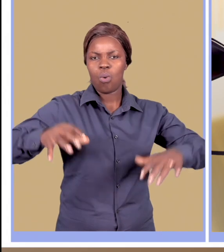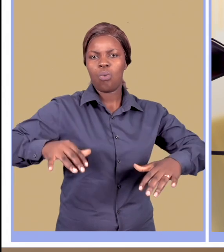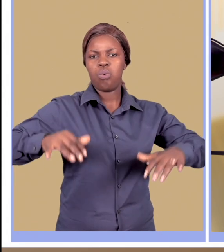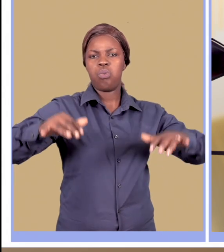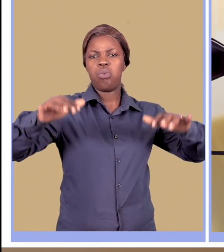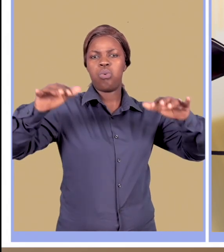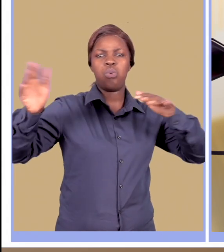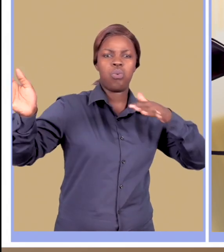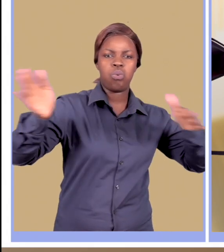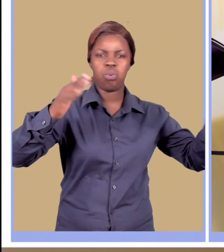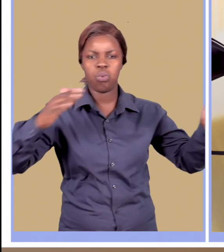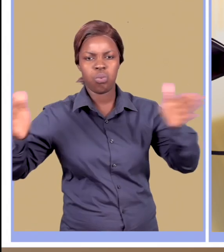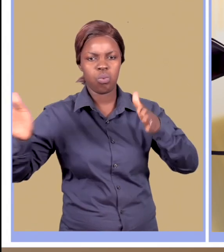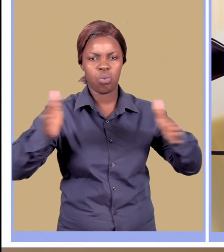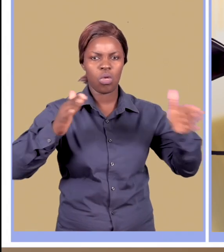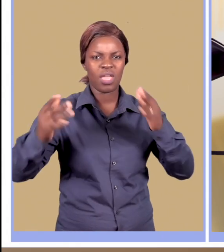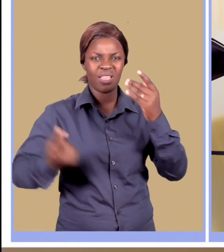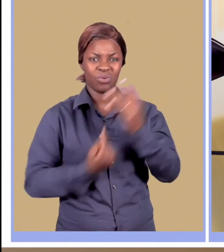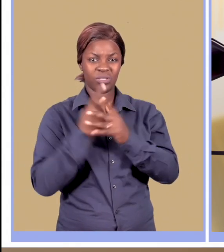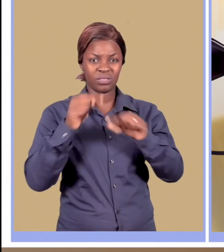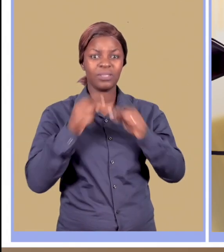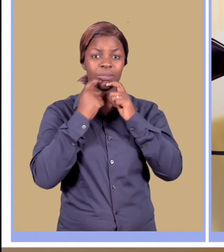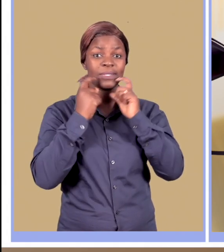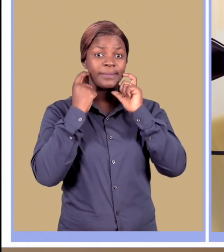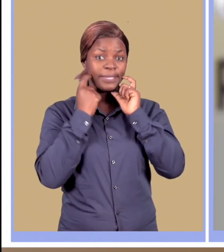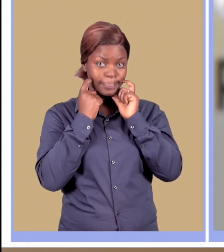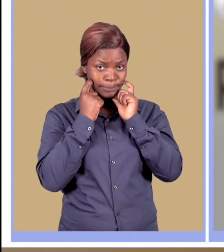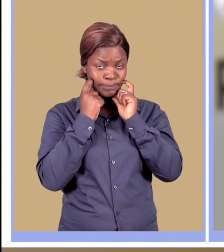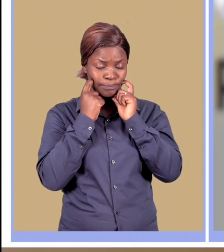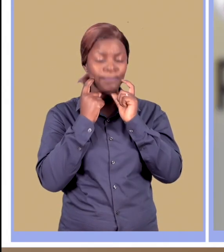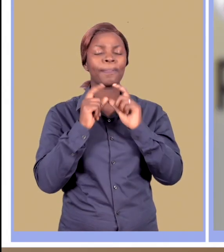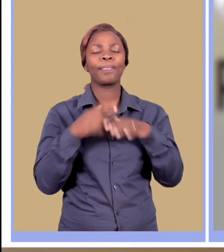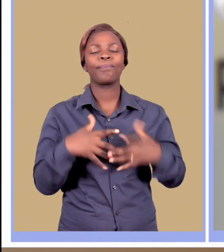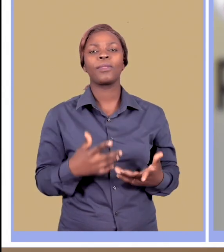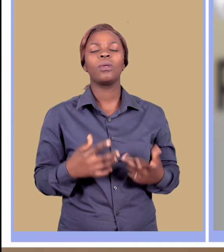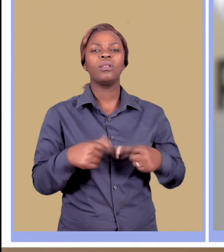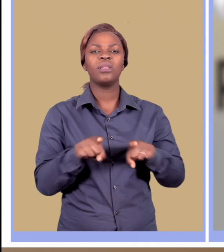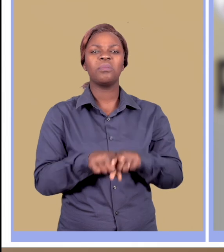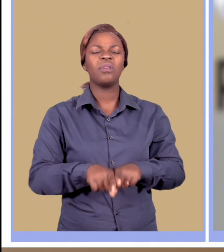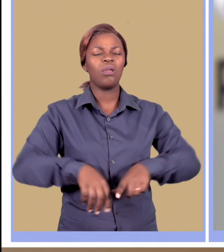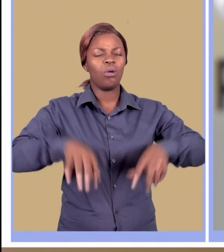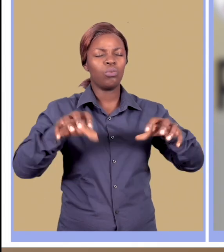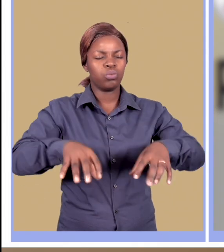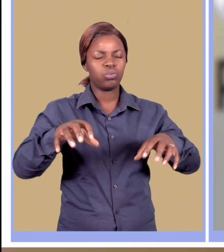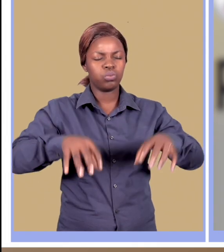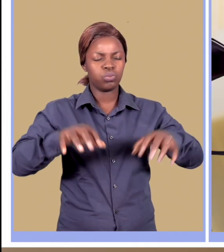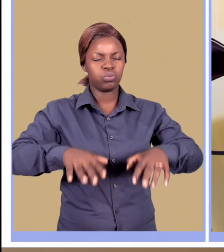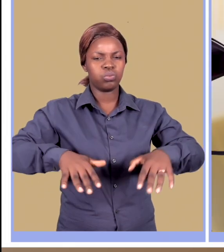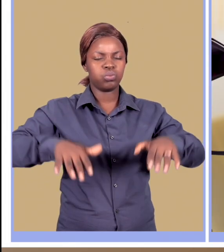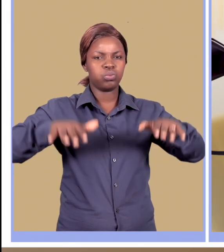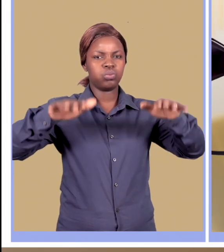ciclones e temporais e vendavais que afetaram Moçambique, em particular as chuvas torrenciais